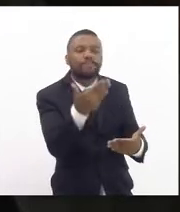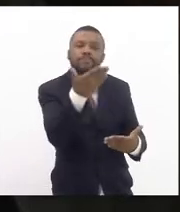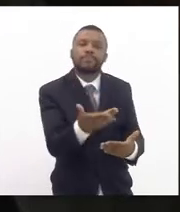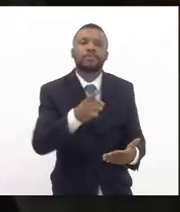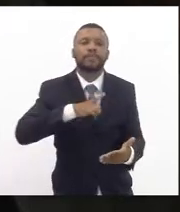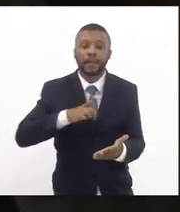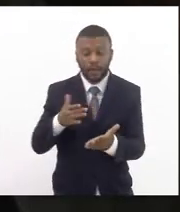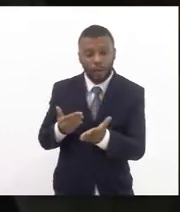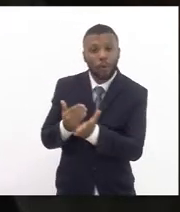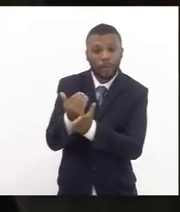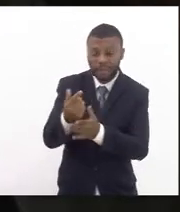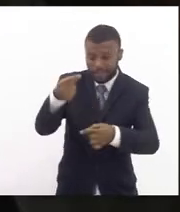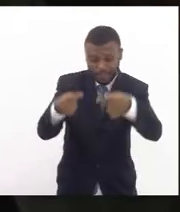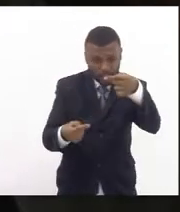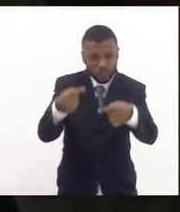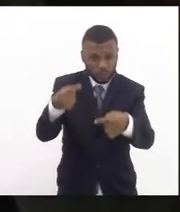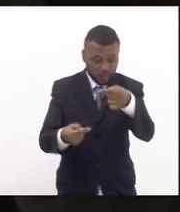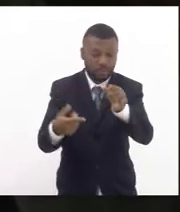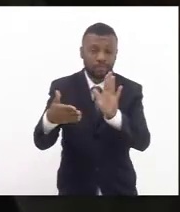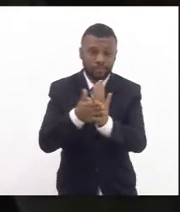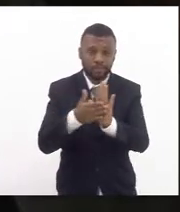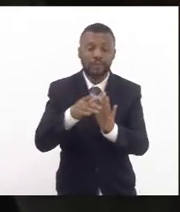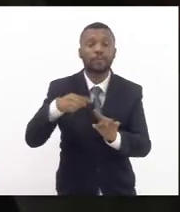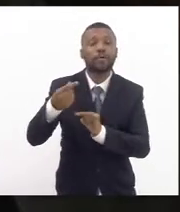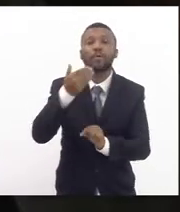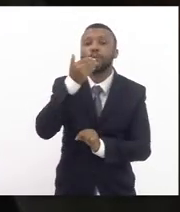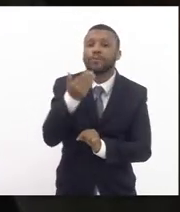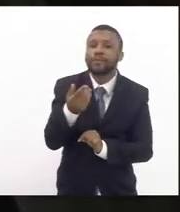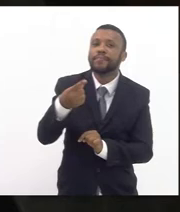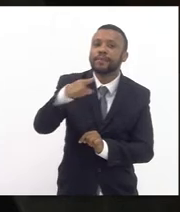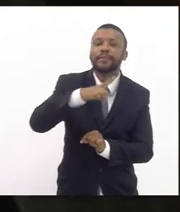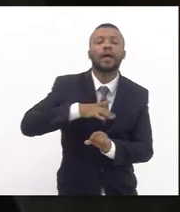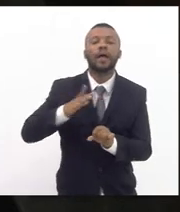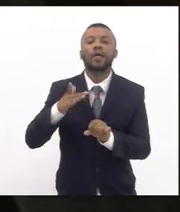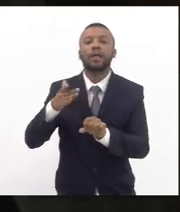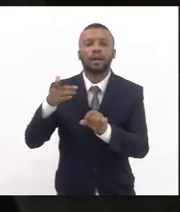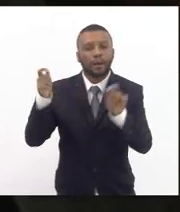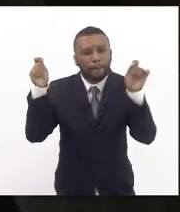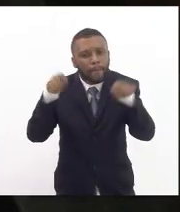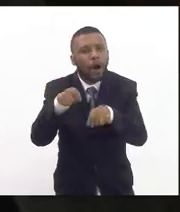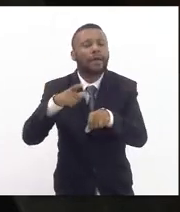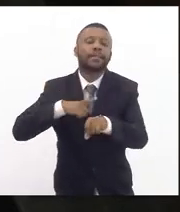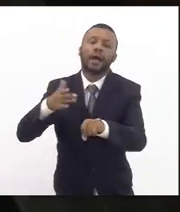colocado logo em pauta. Eu vou pedir depois para as pessoas terem acesso